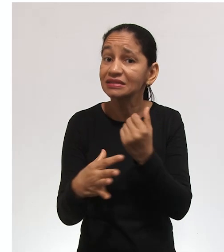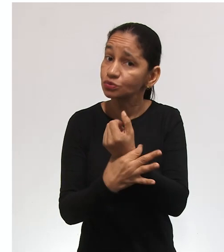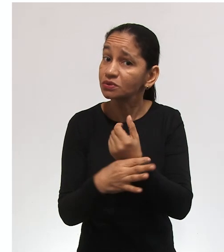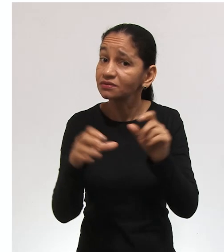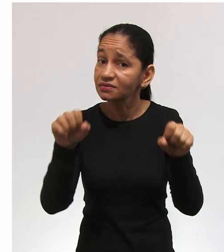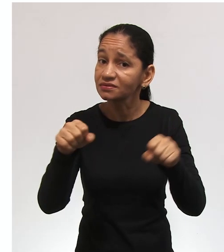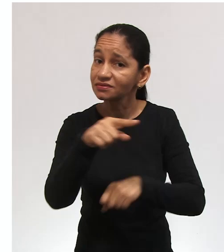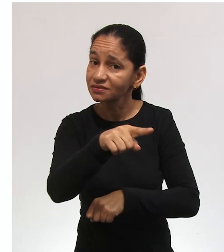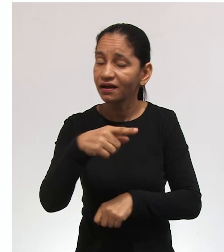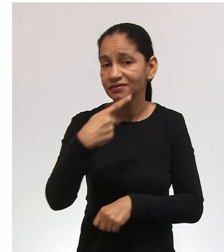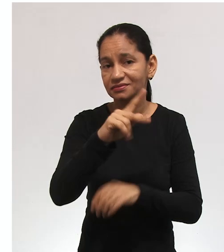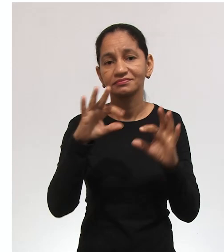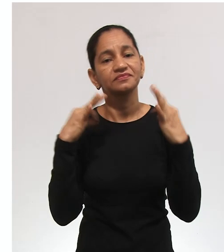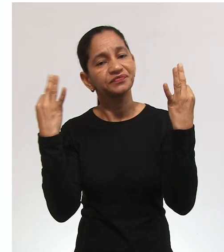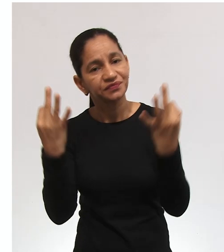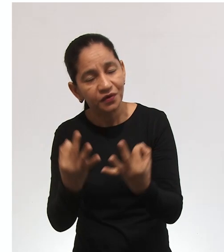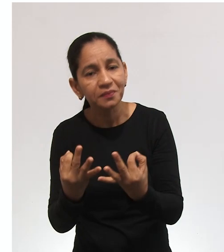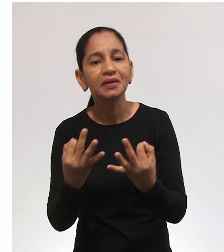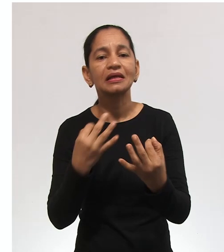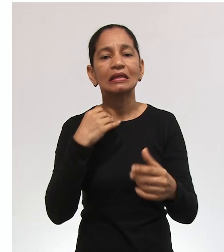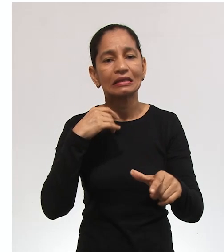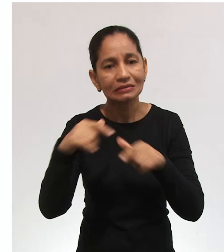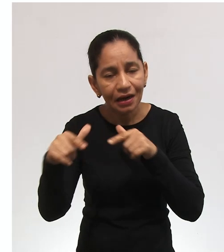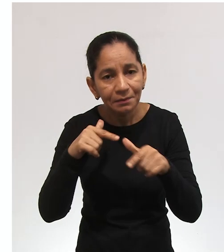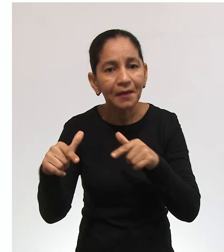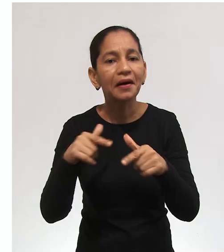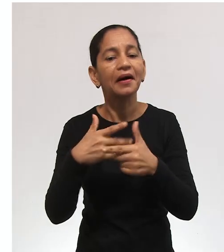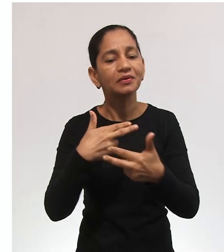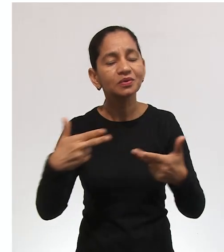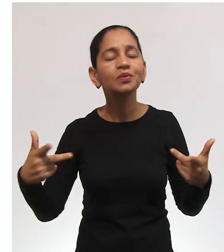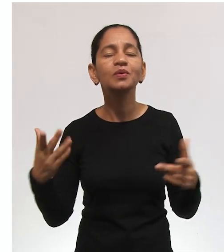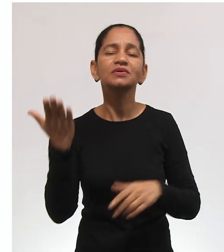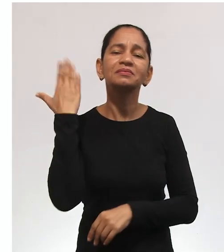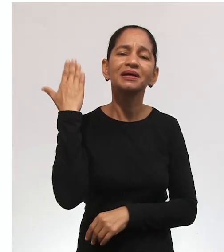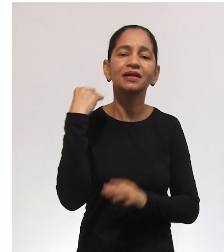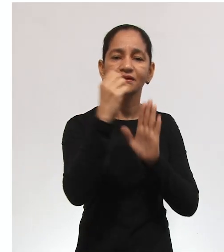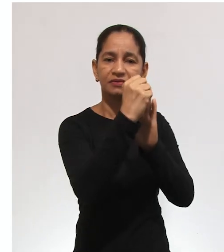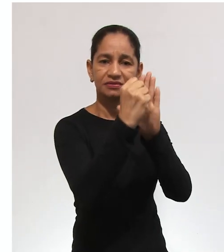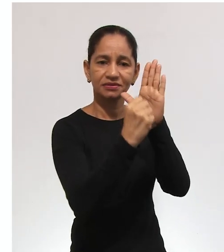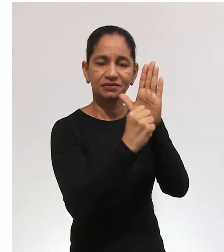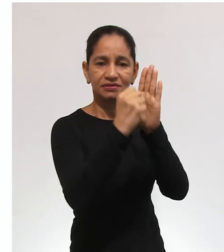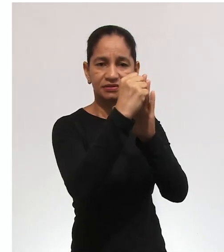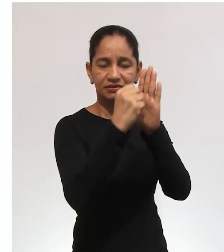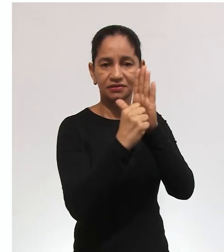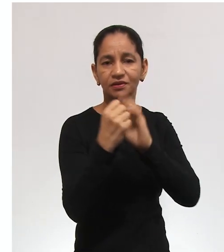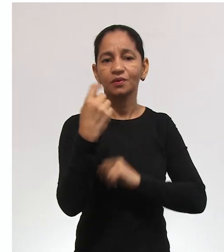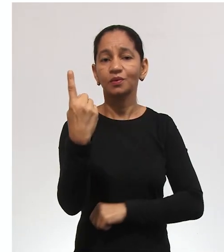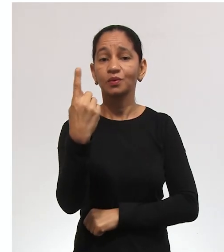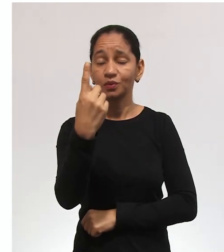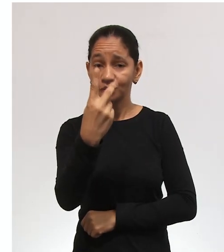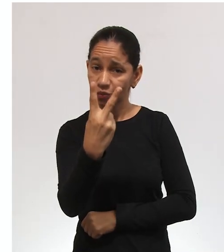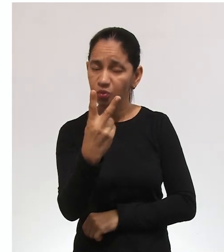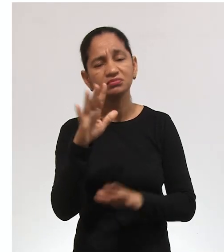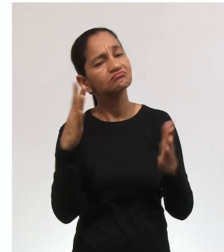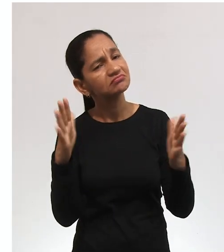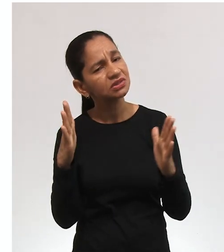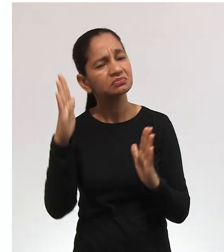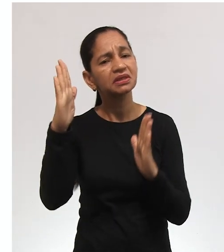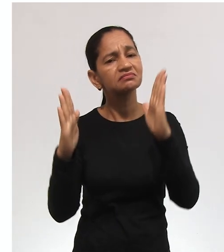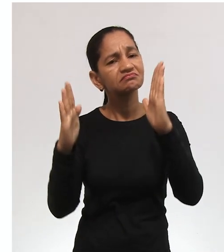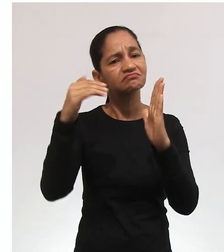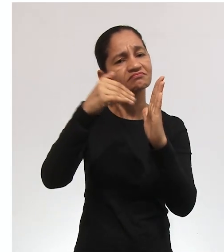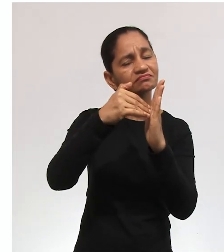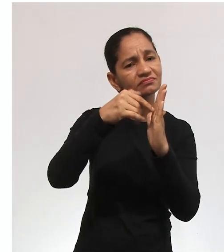passa então para as corporações de artes e ofícios, lá entre os séculos 12 e 16. Aqui a gente tem